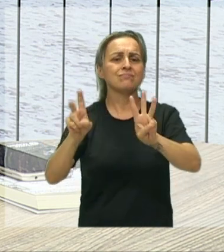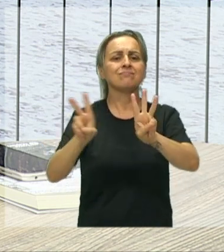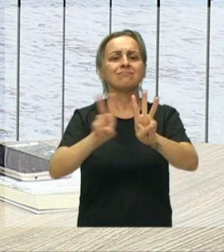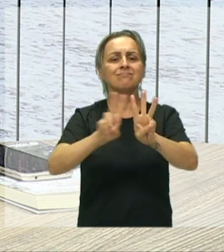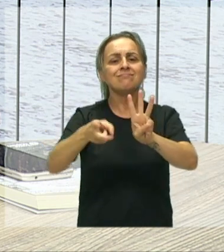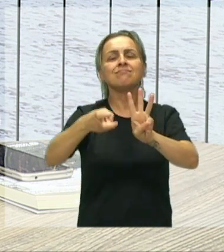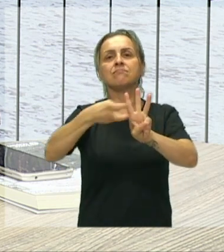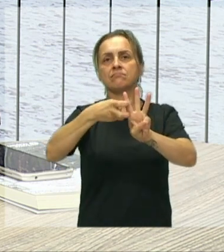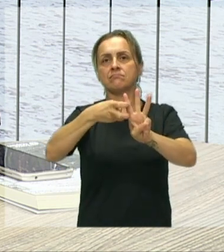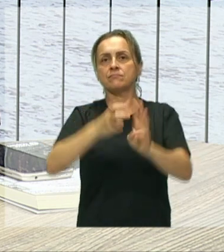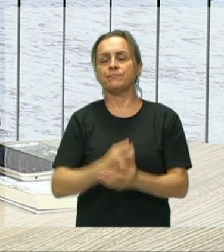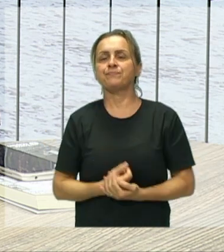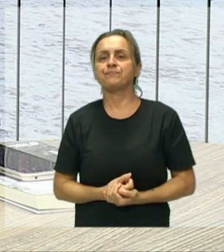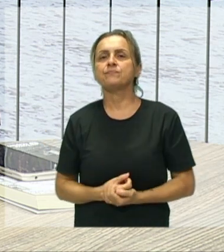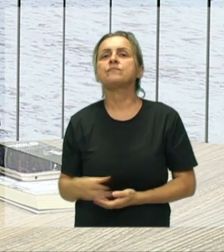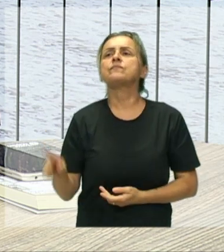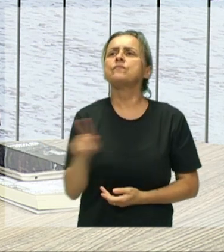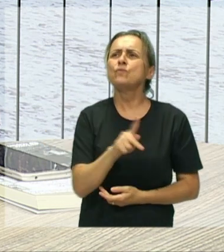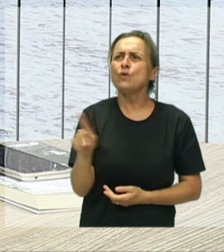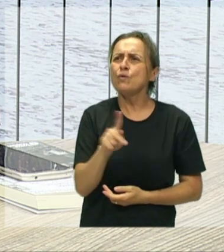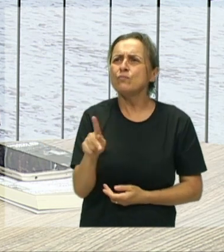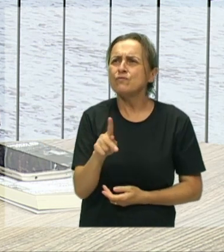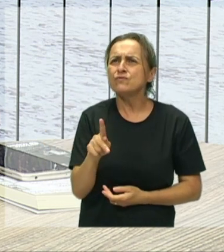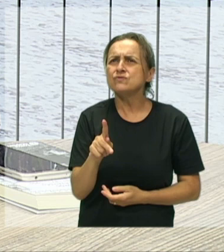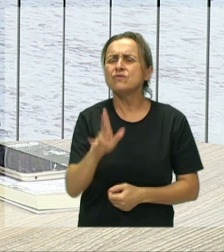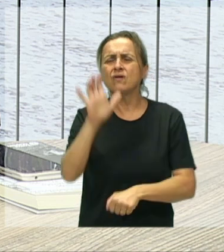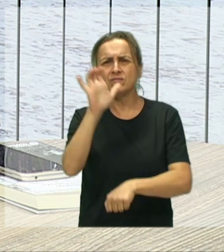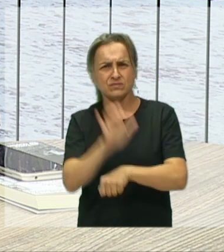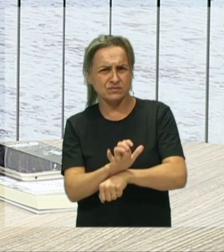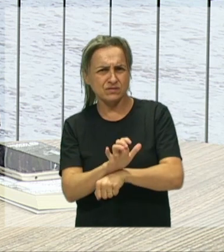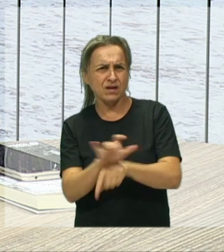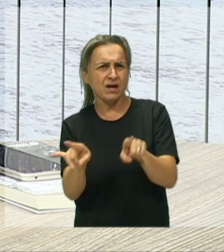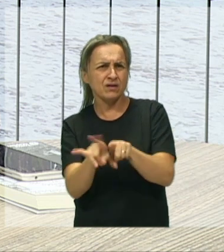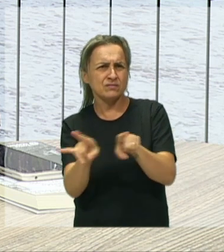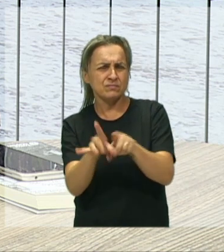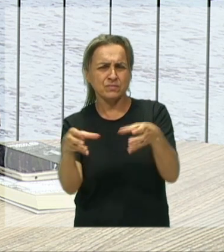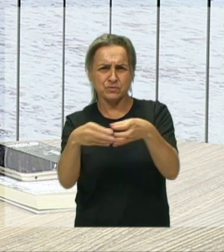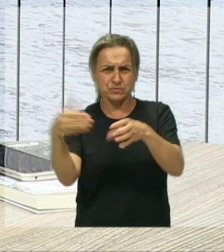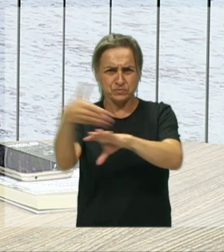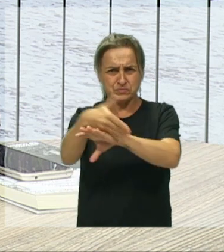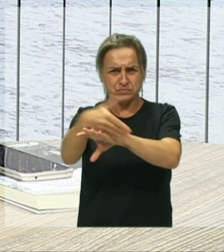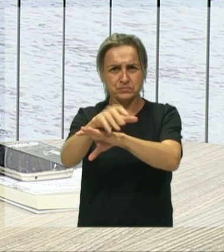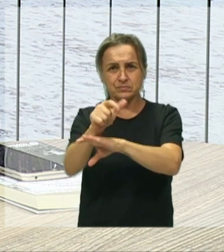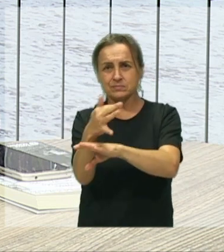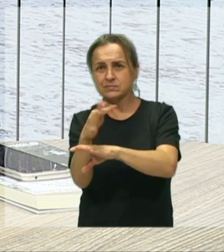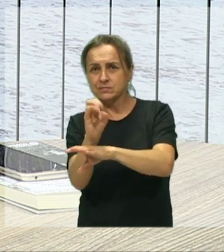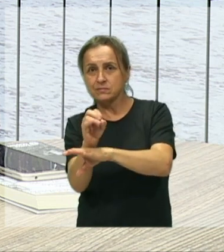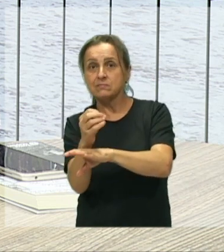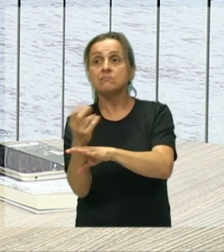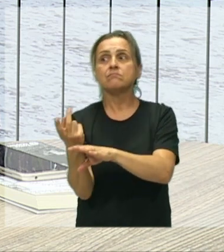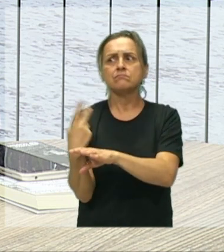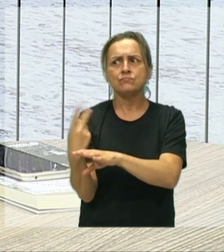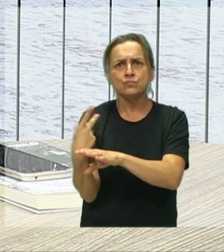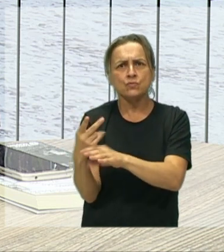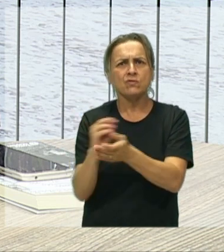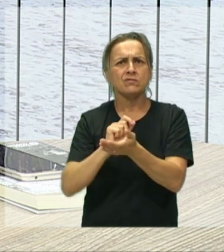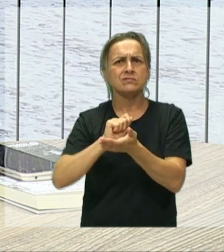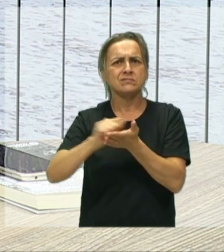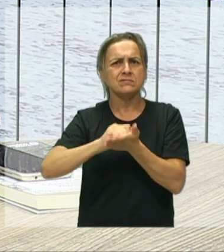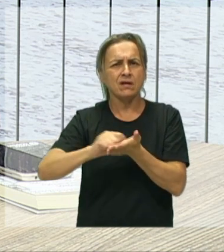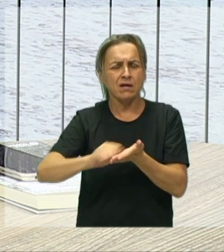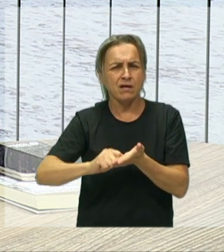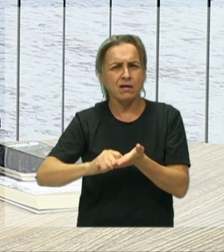da rede municipal e da rede estadual, e também militante do Núcleo Afro, nós escrevemos, em